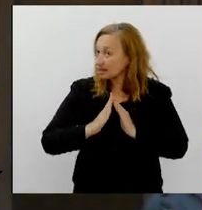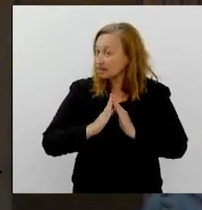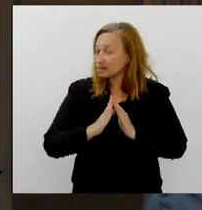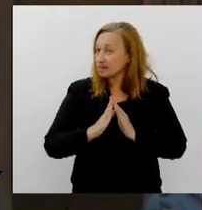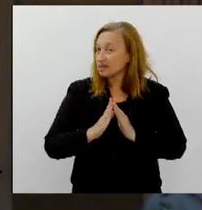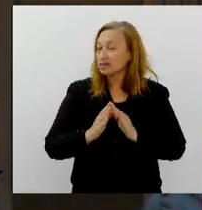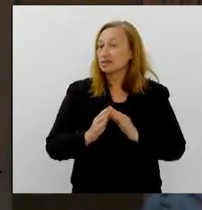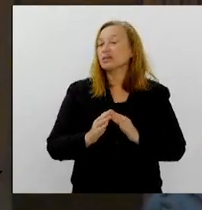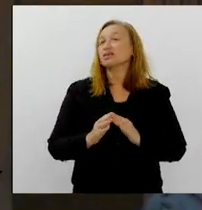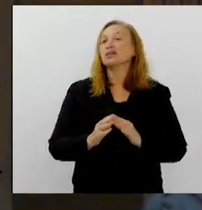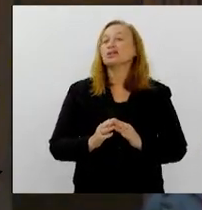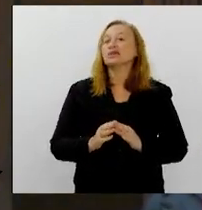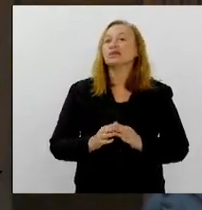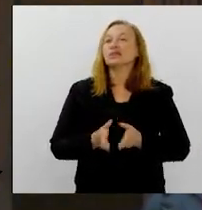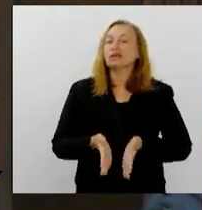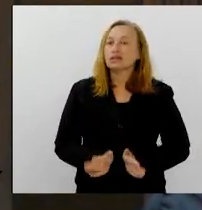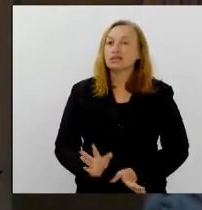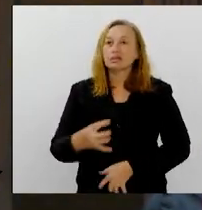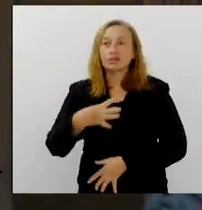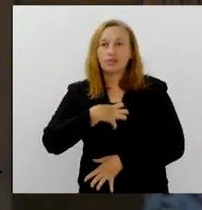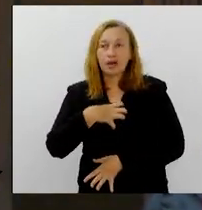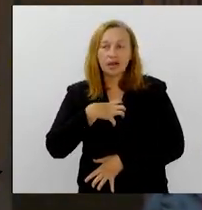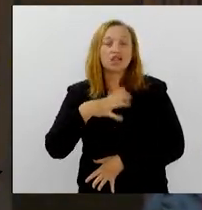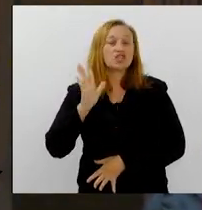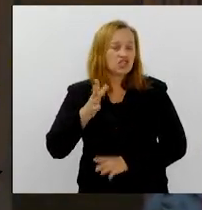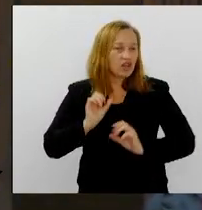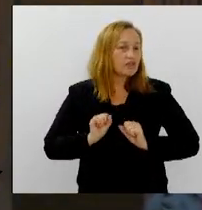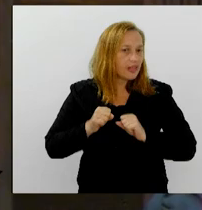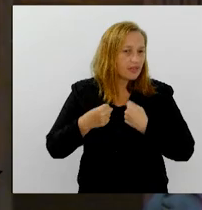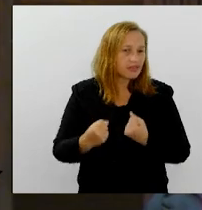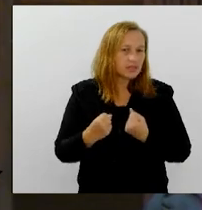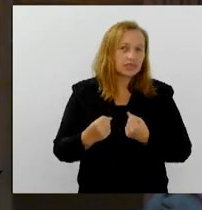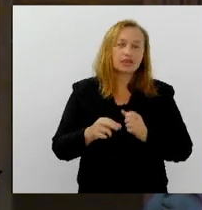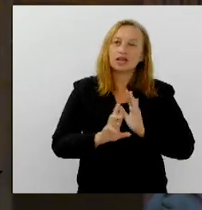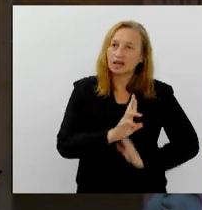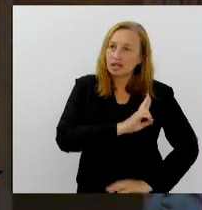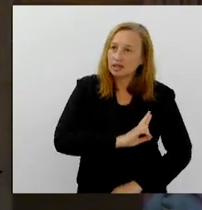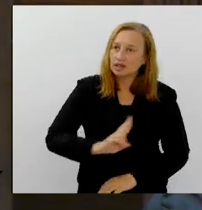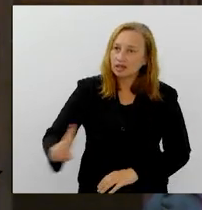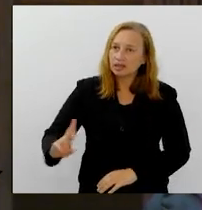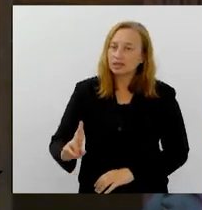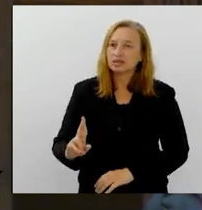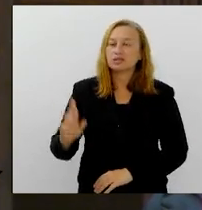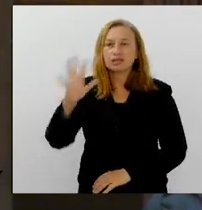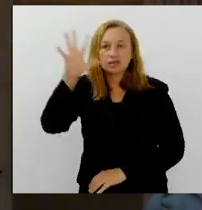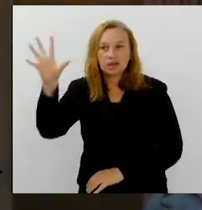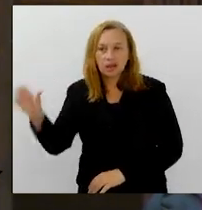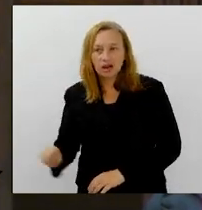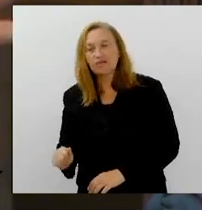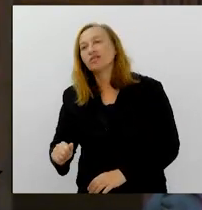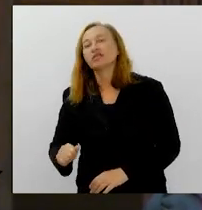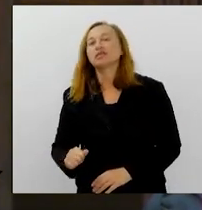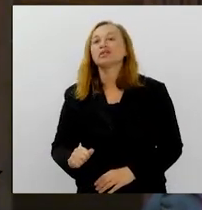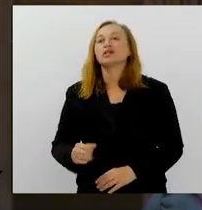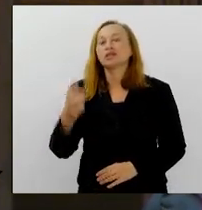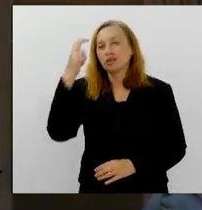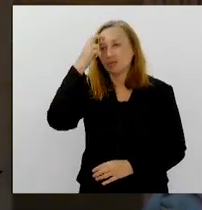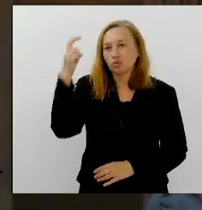Palácio Tiradentes, já defendia as religiões de matriz africana e as